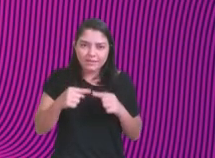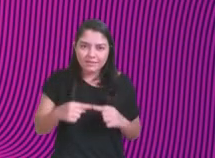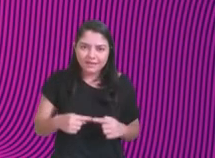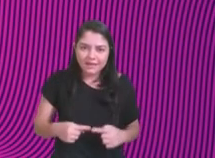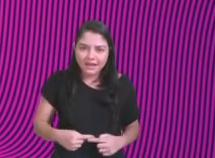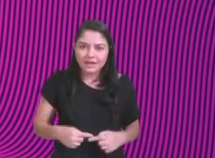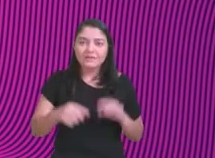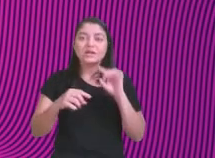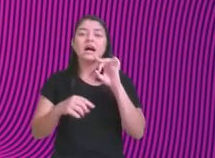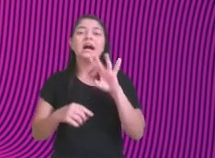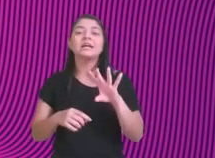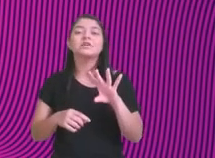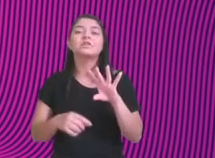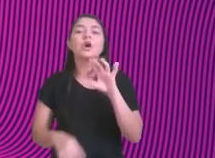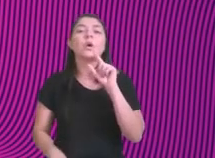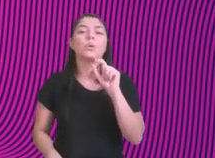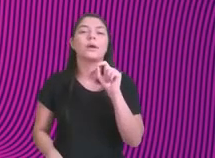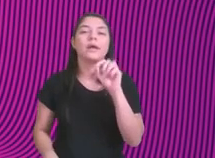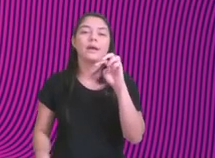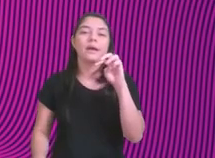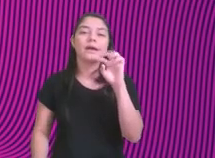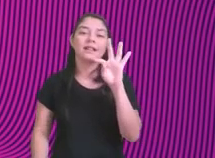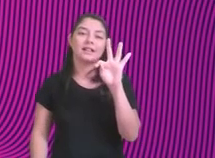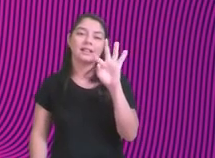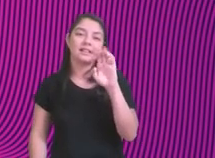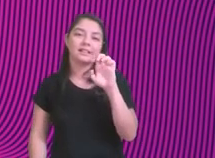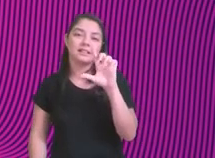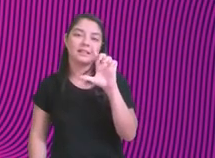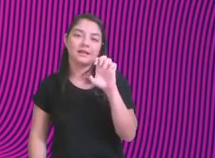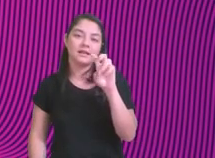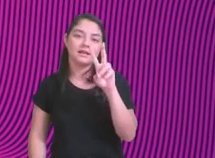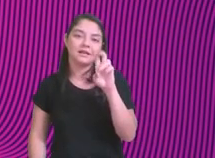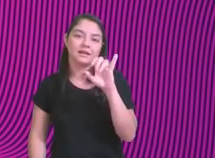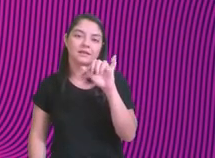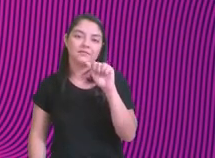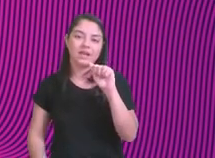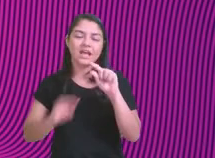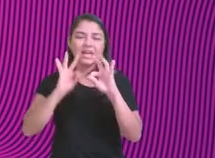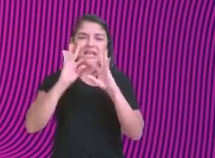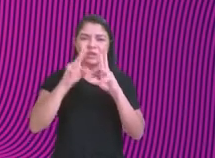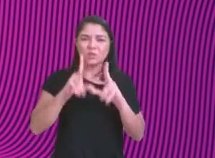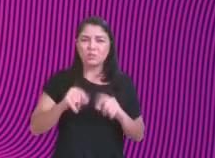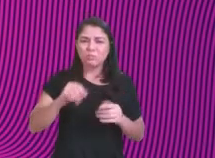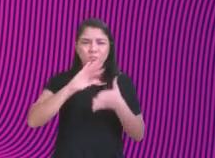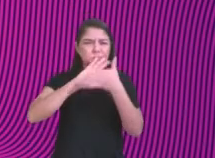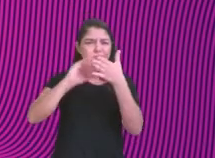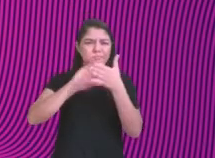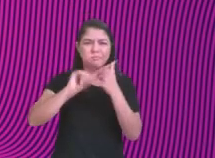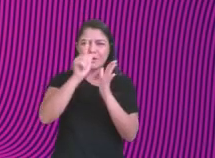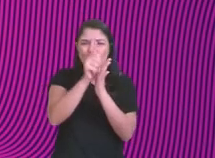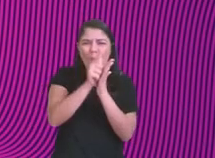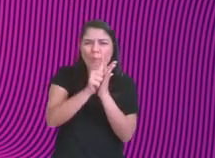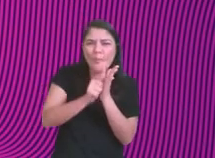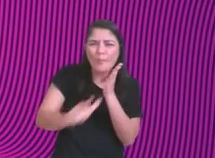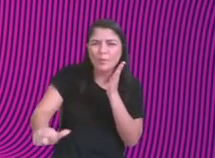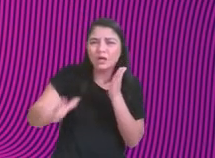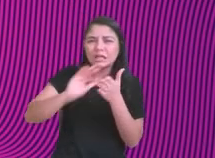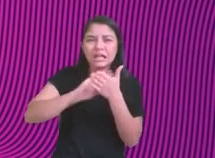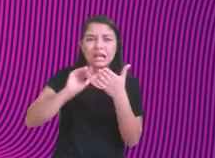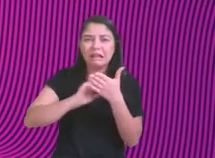ilíaca interna, artéria e veia, e o resto eles limpavam tudo, umbilical obliterada, vesical superior. O